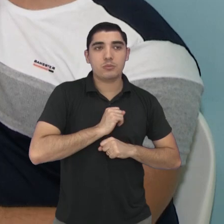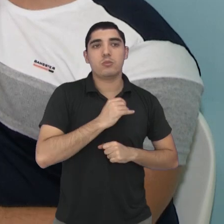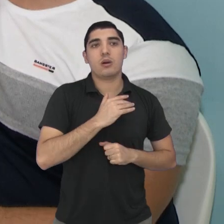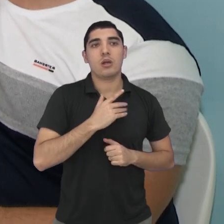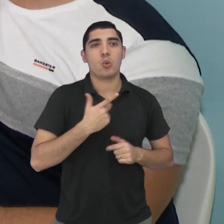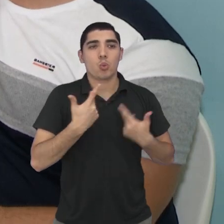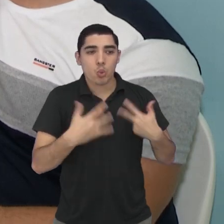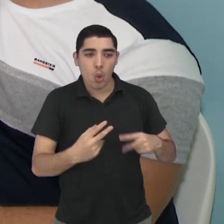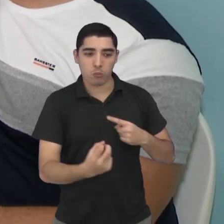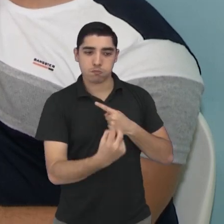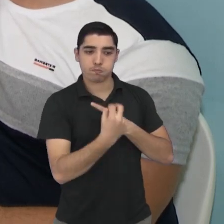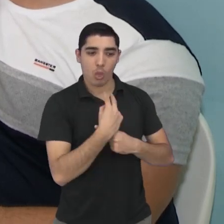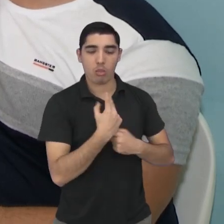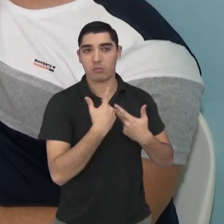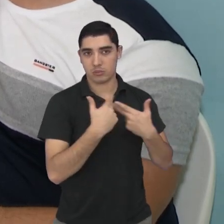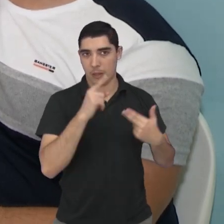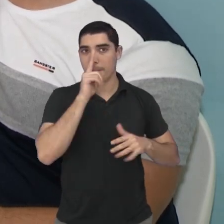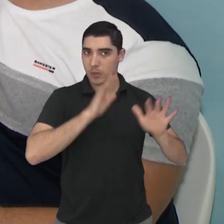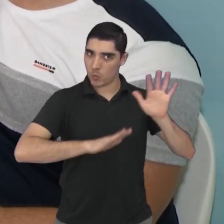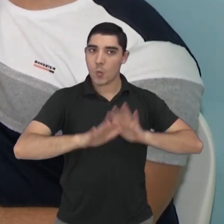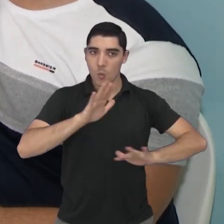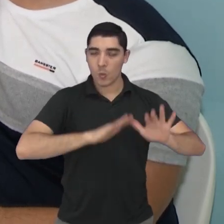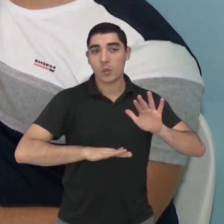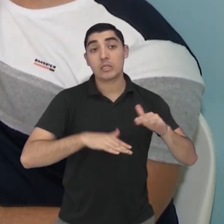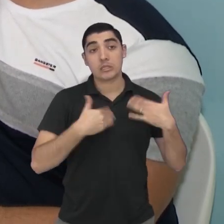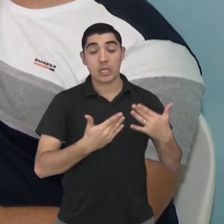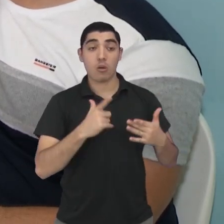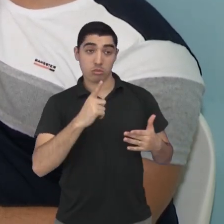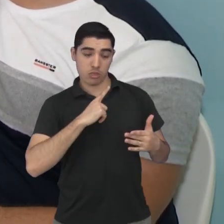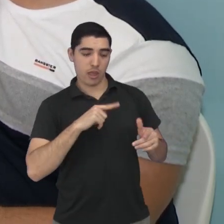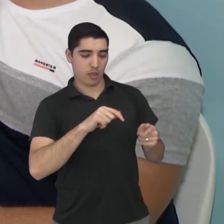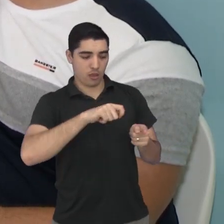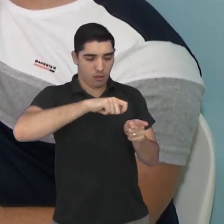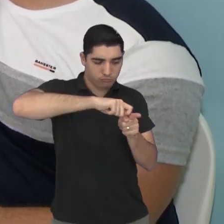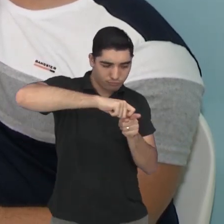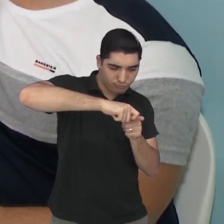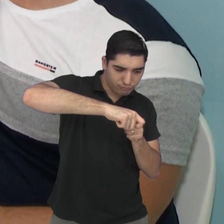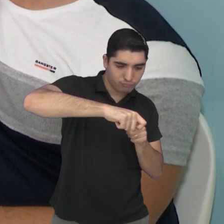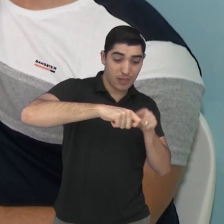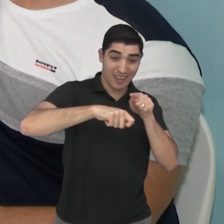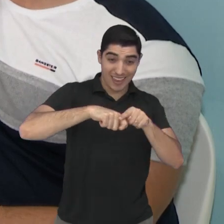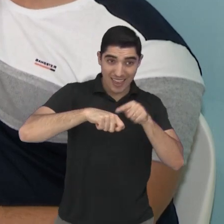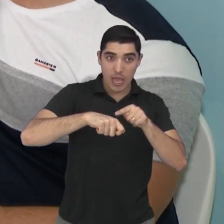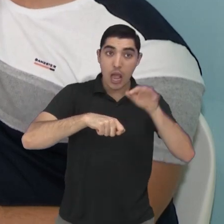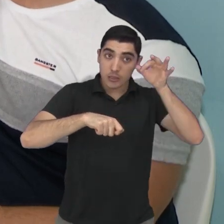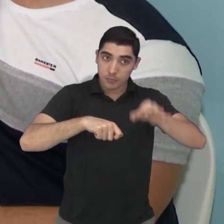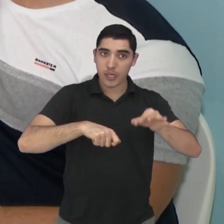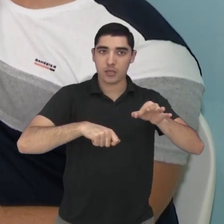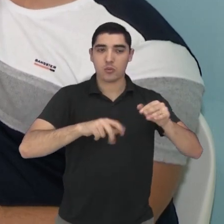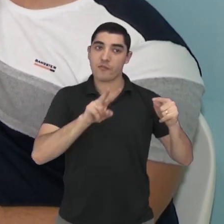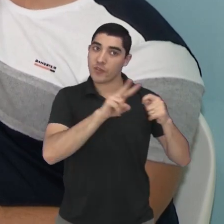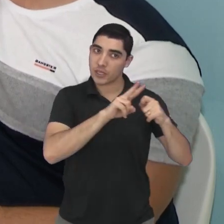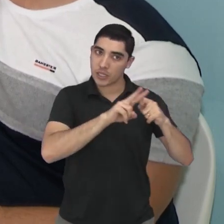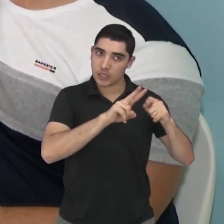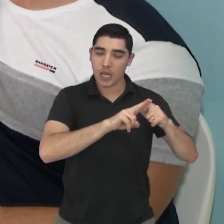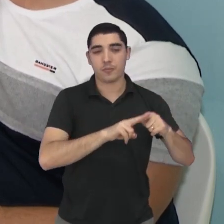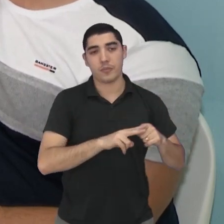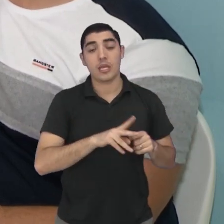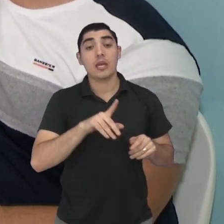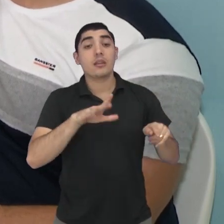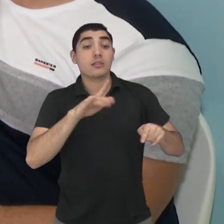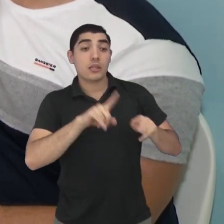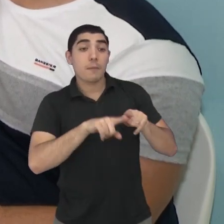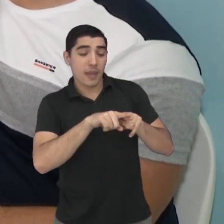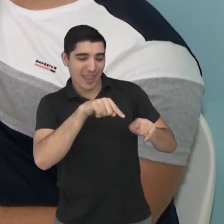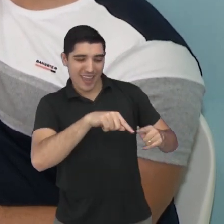as pastas são específicas de uso veterinário, a gente sempre recomenda algumas específicas. As escovas, a gente às vezes